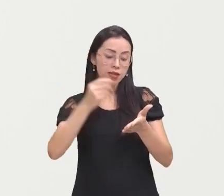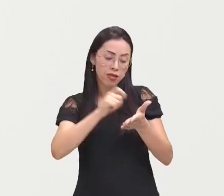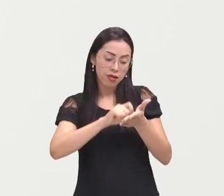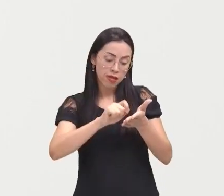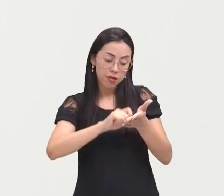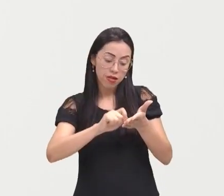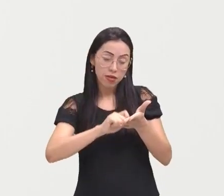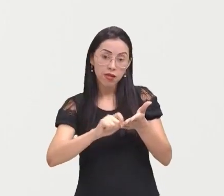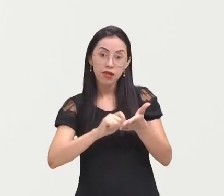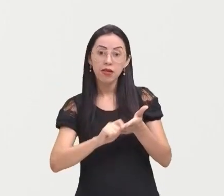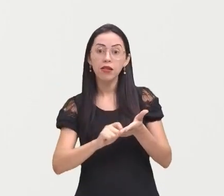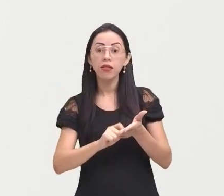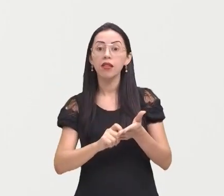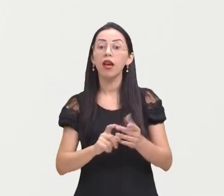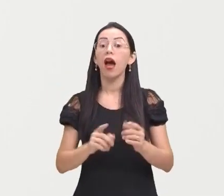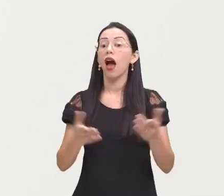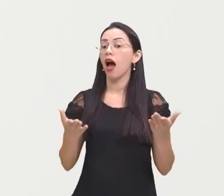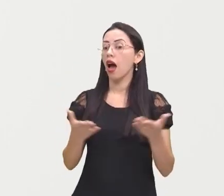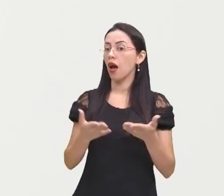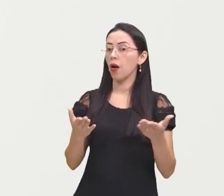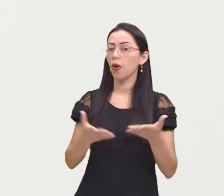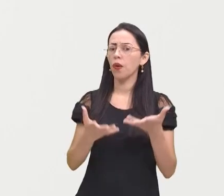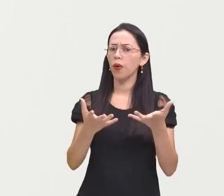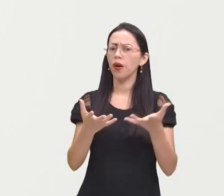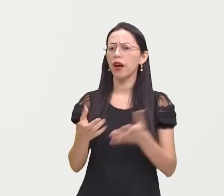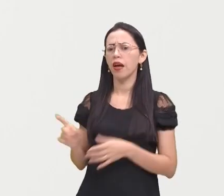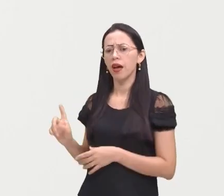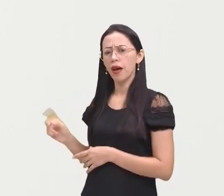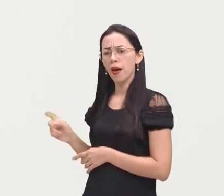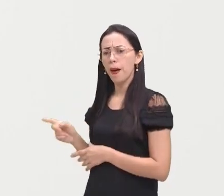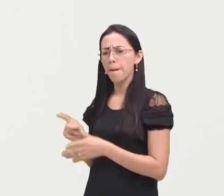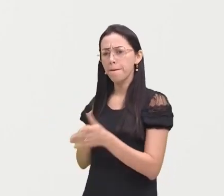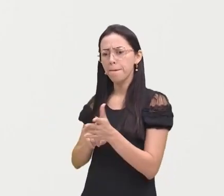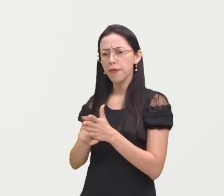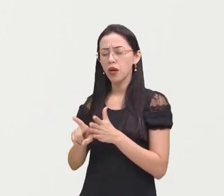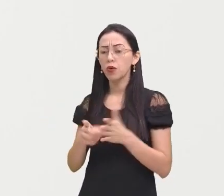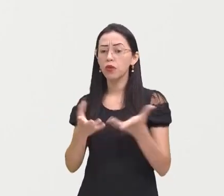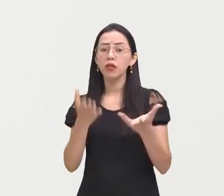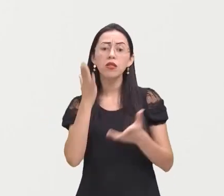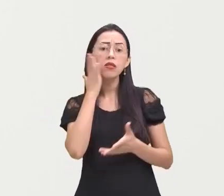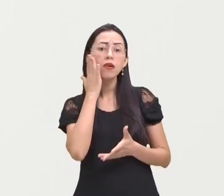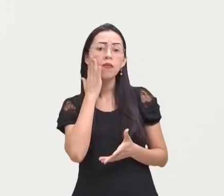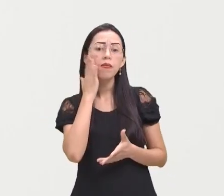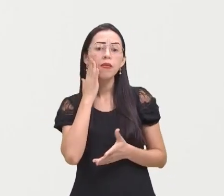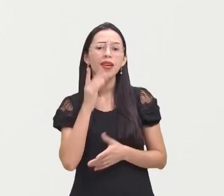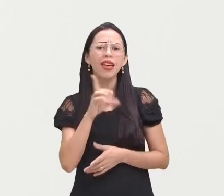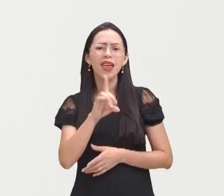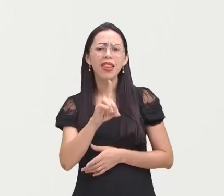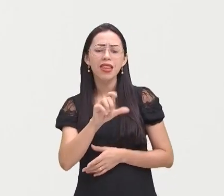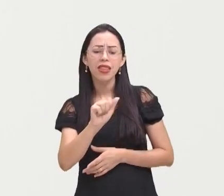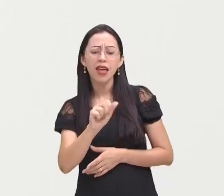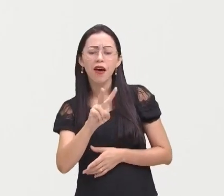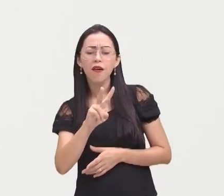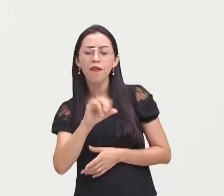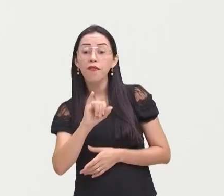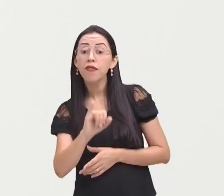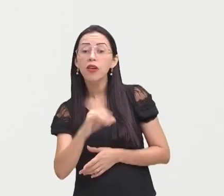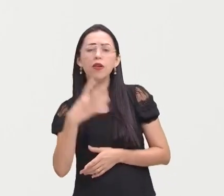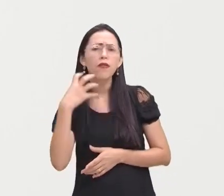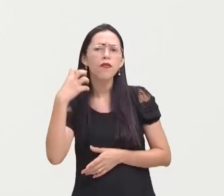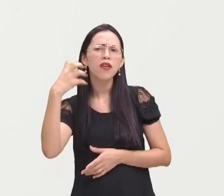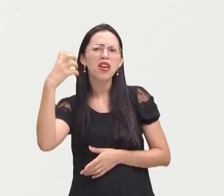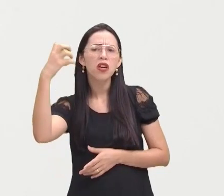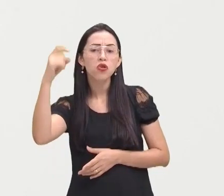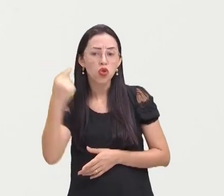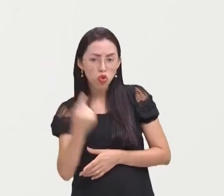ele foi para esta viagem. Vamos ler novamente. Viagem para a Amazônia. Em